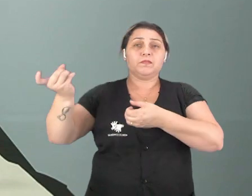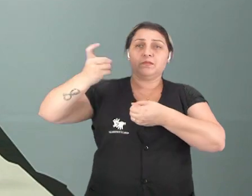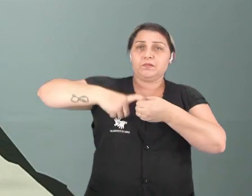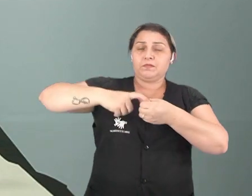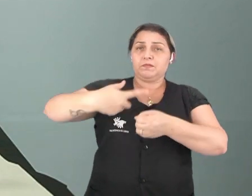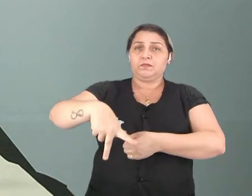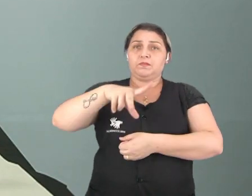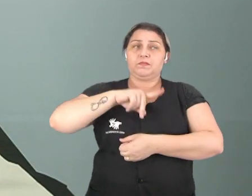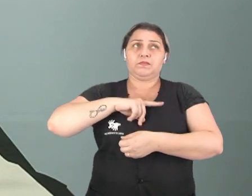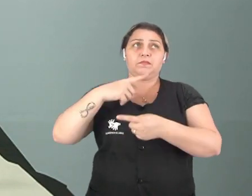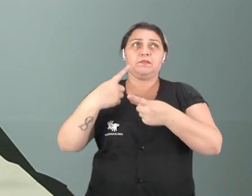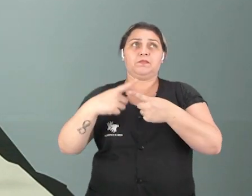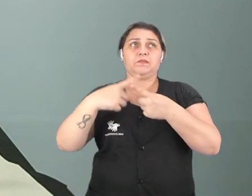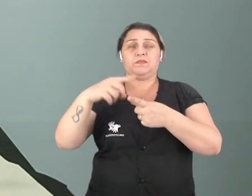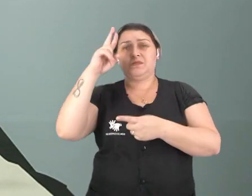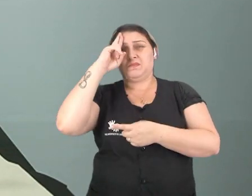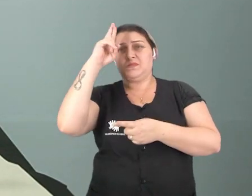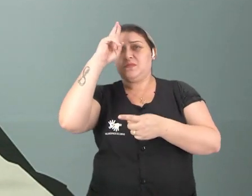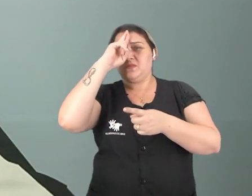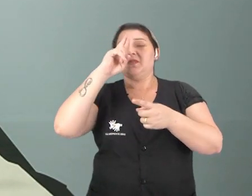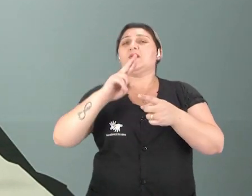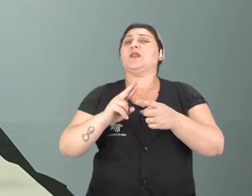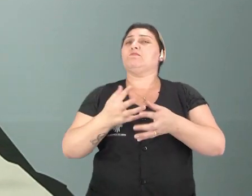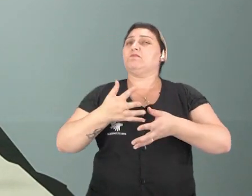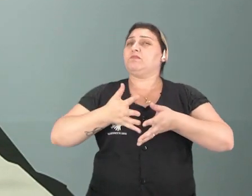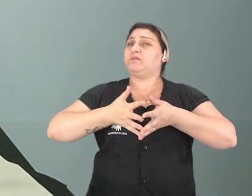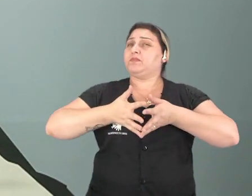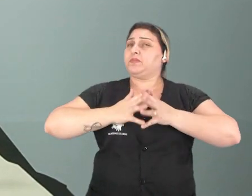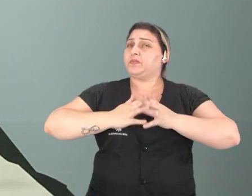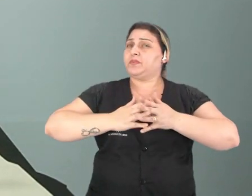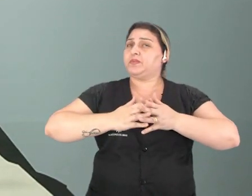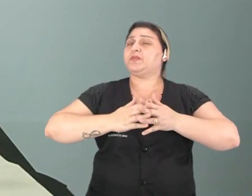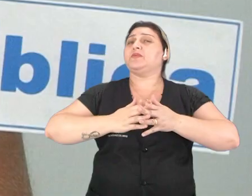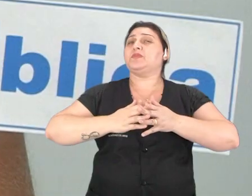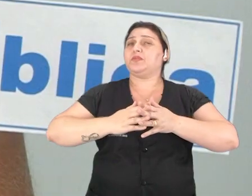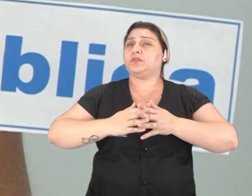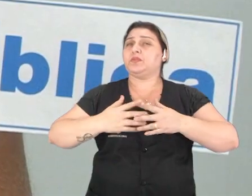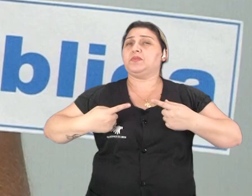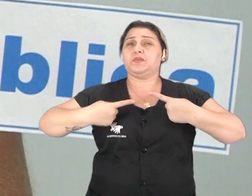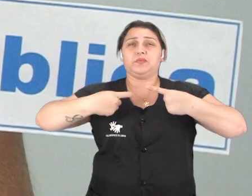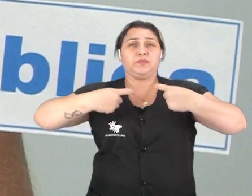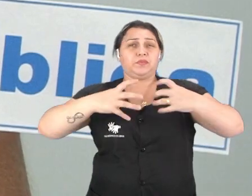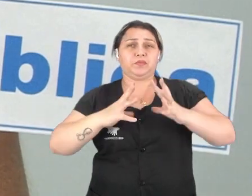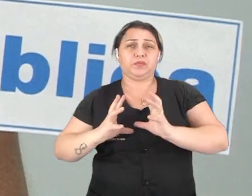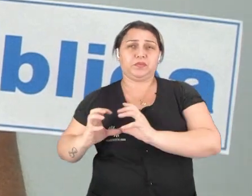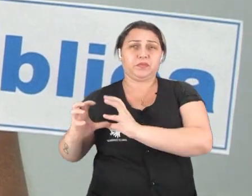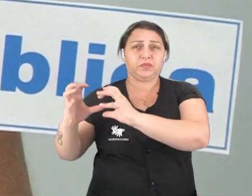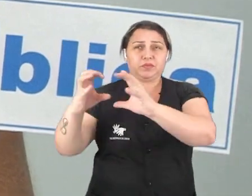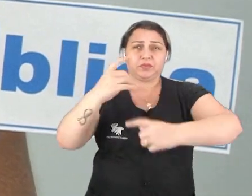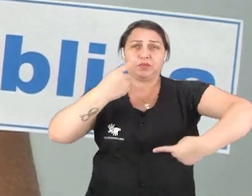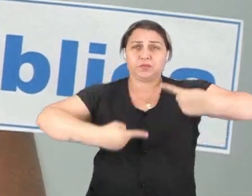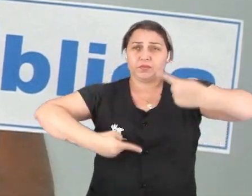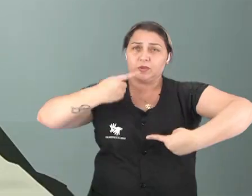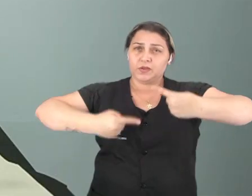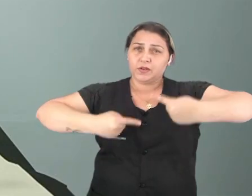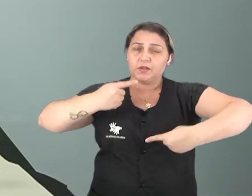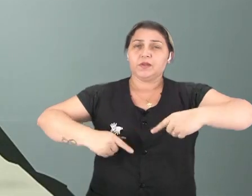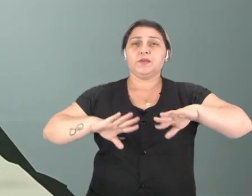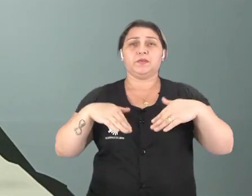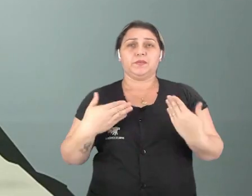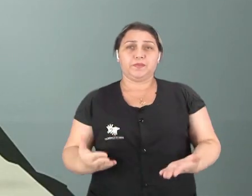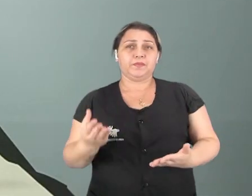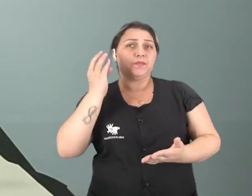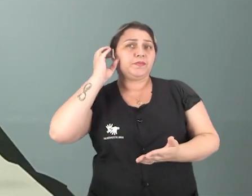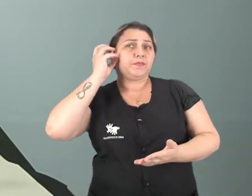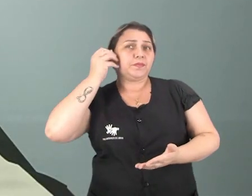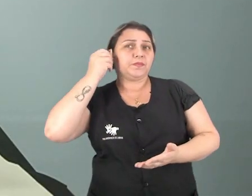porque a nossa história, a história do Brasil é muito conflituosa. Muitos conflitos, né, políticos e tudo. Então, o